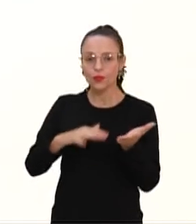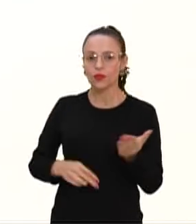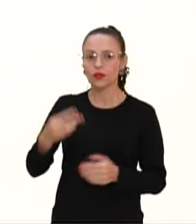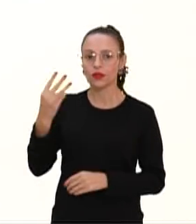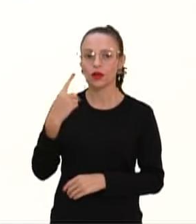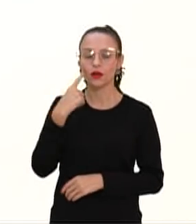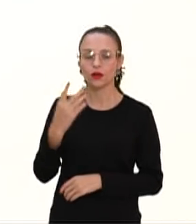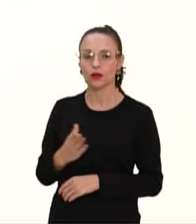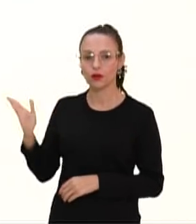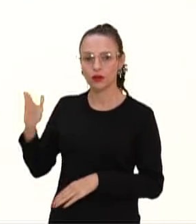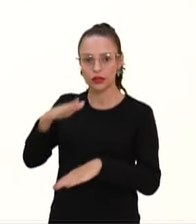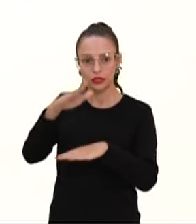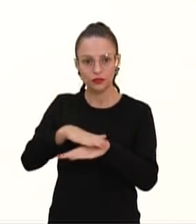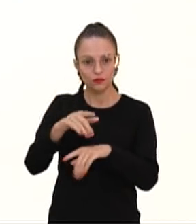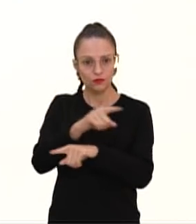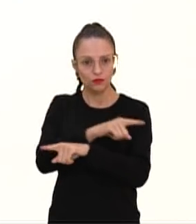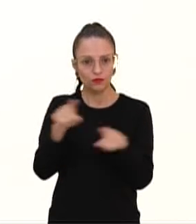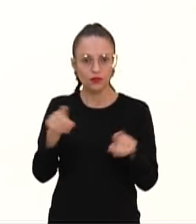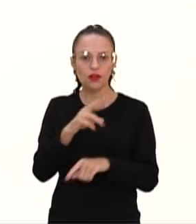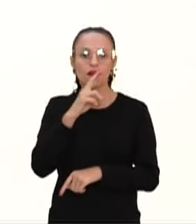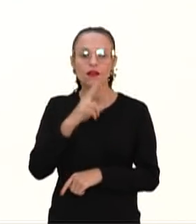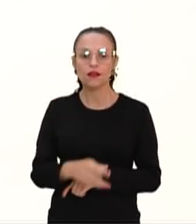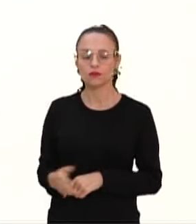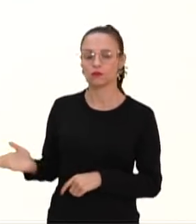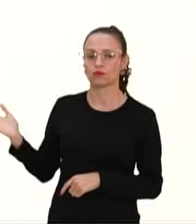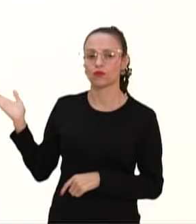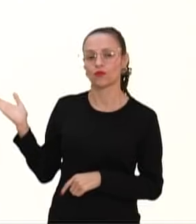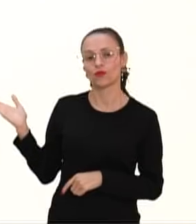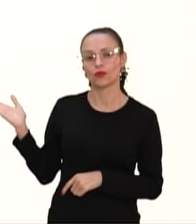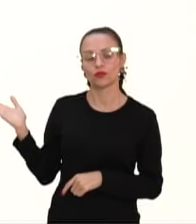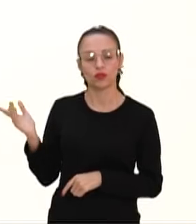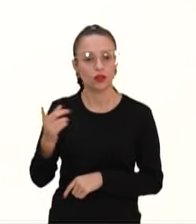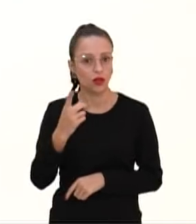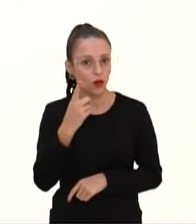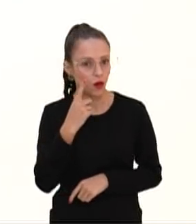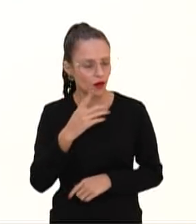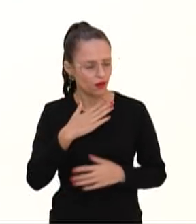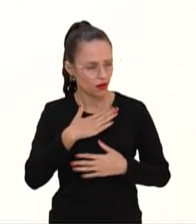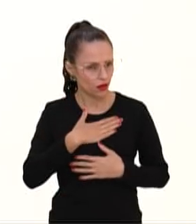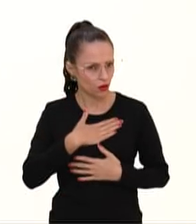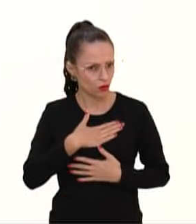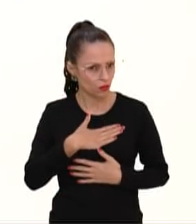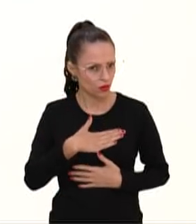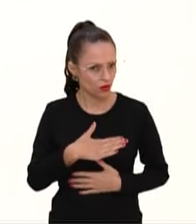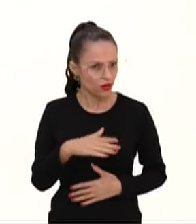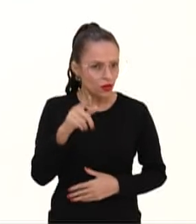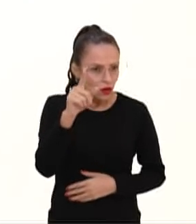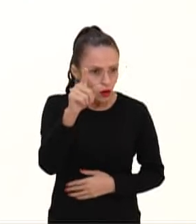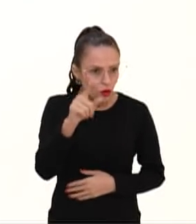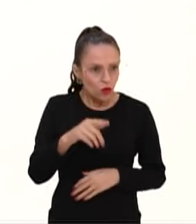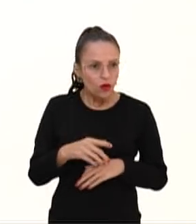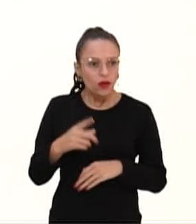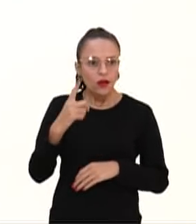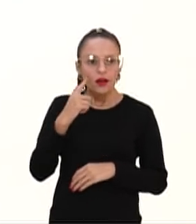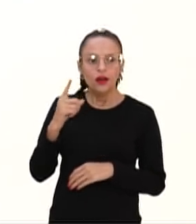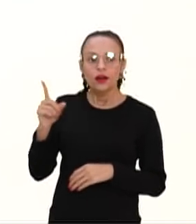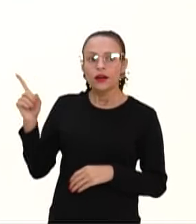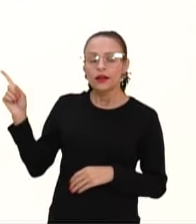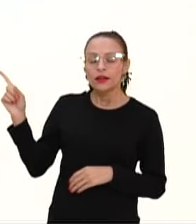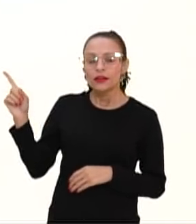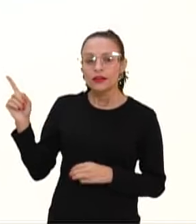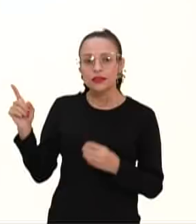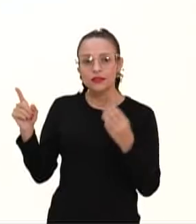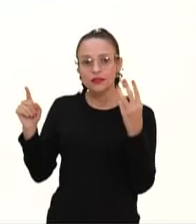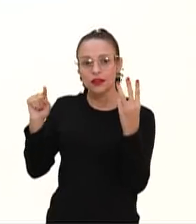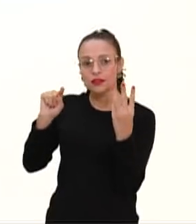dá uma olhada, responde rápido aqui para a gente. Olha só com calma, hein? O 3 aqui está elevado